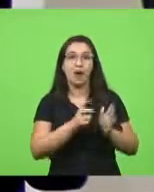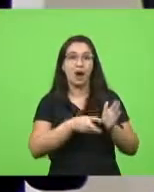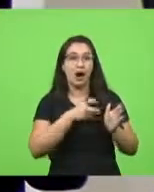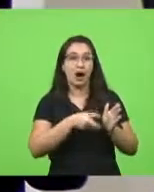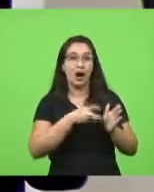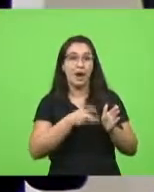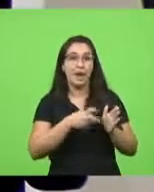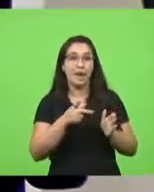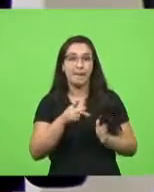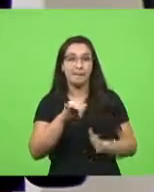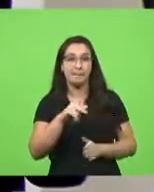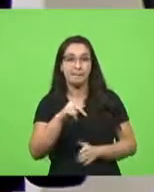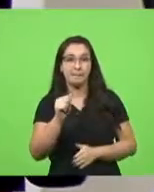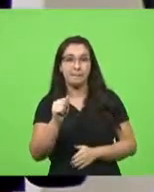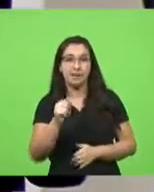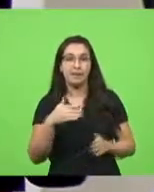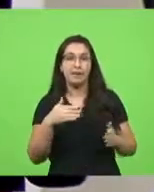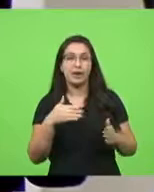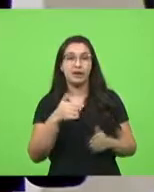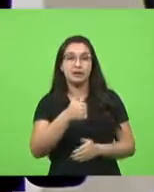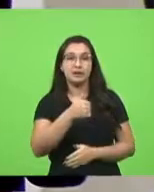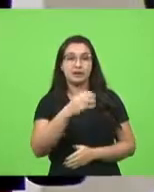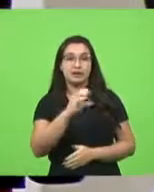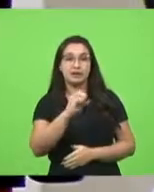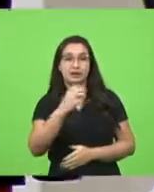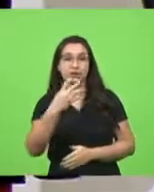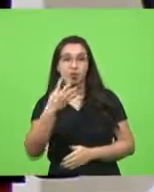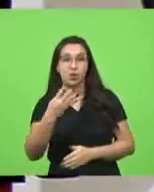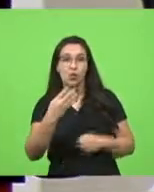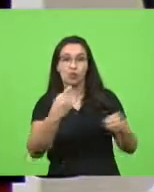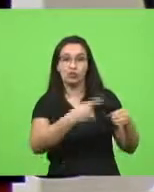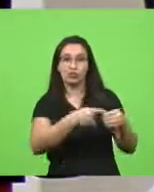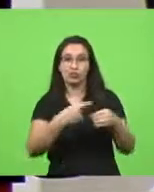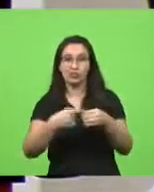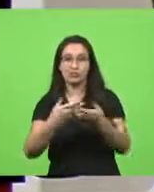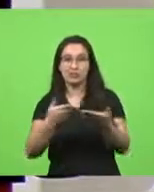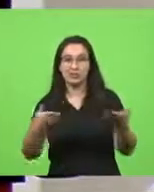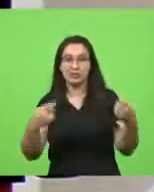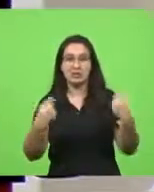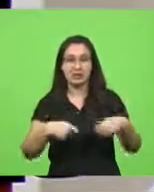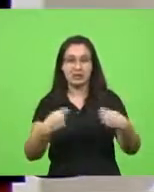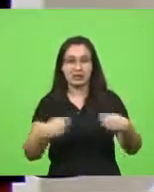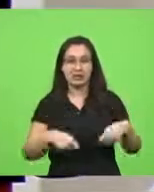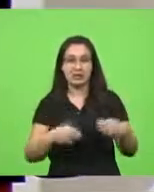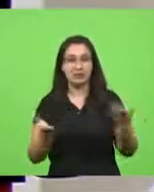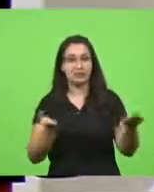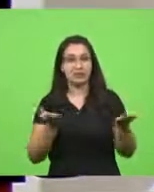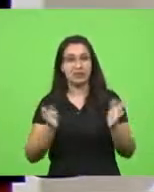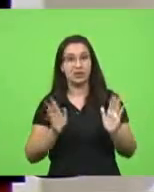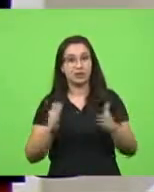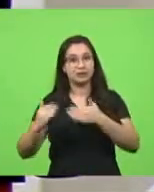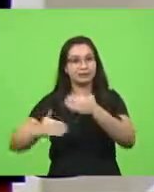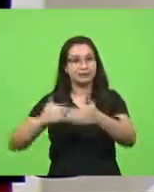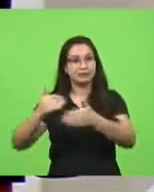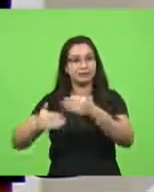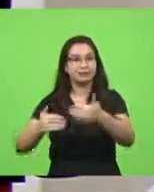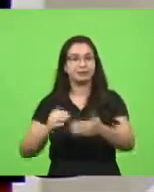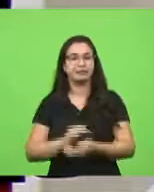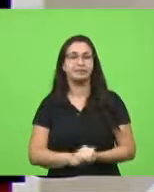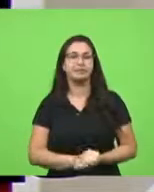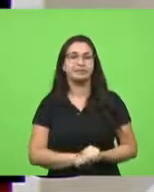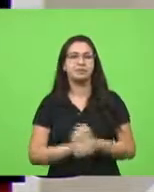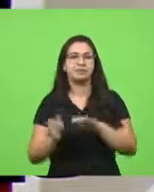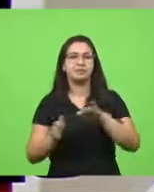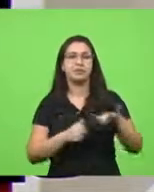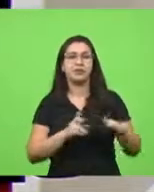104 municípios de Santa Catarina. Essa licitação já está em tramitação. E o leite, realmente com a queda do